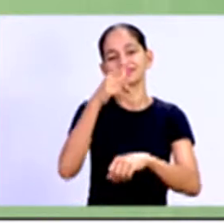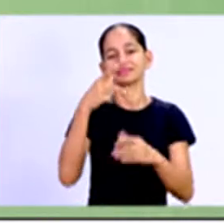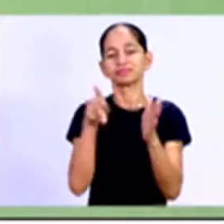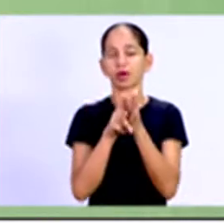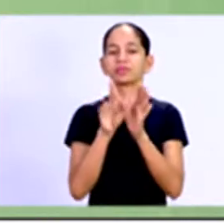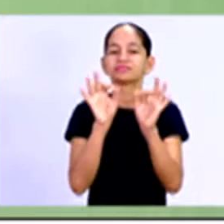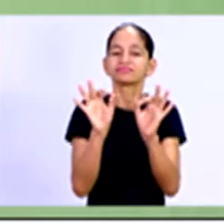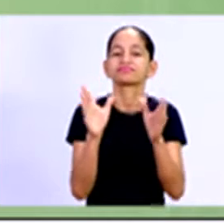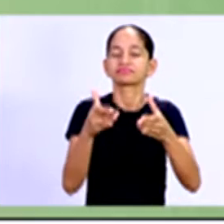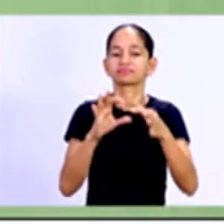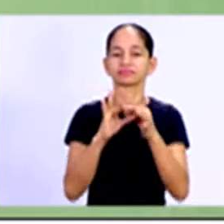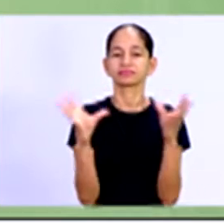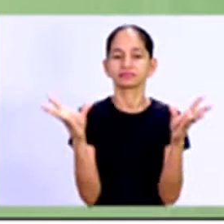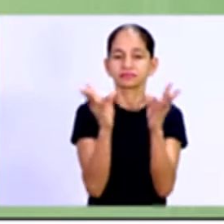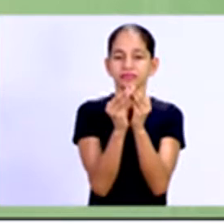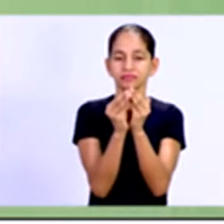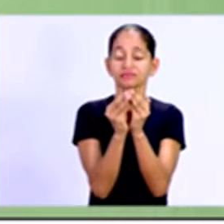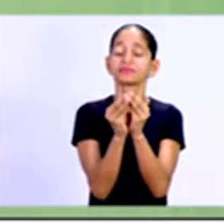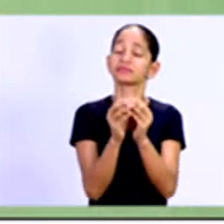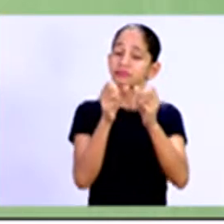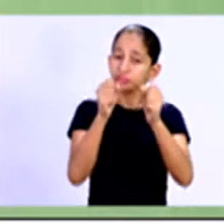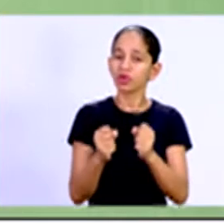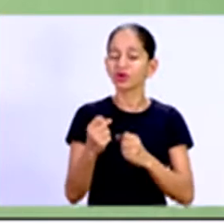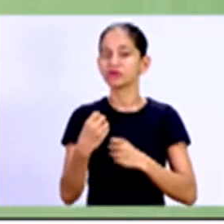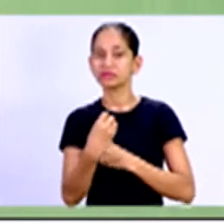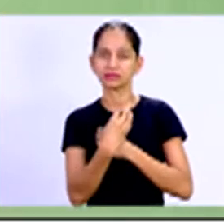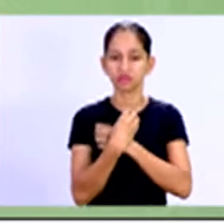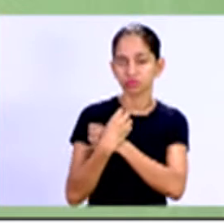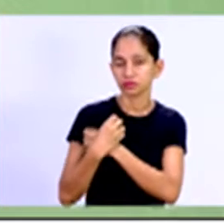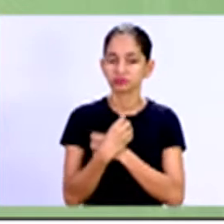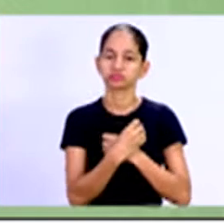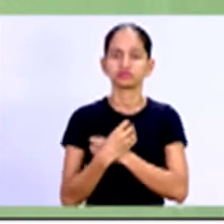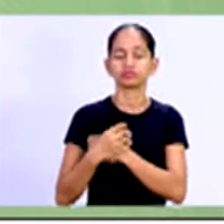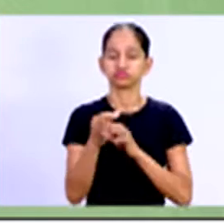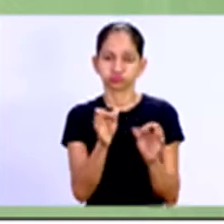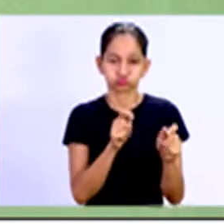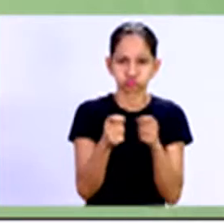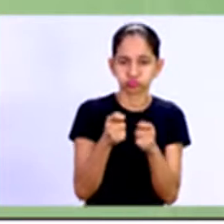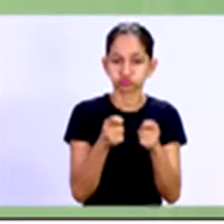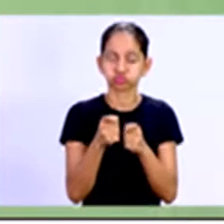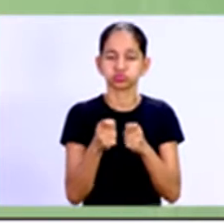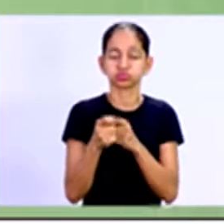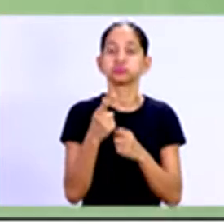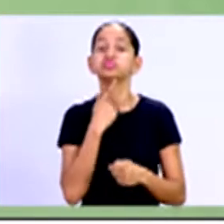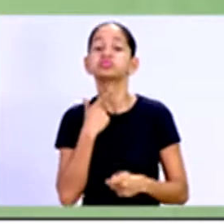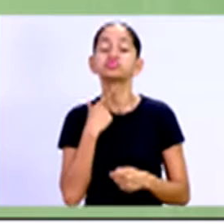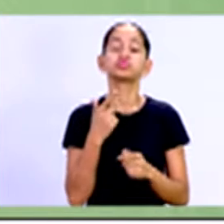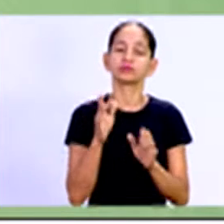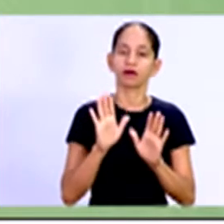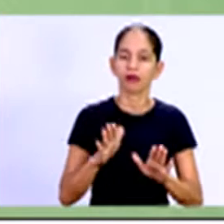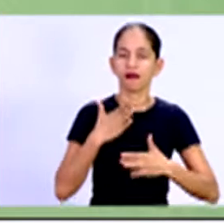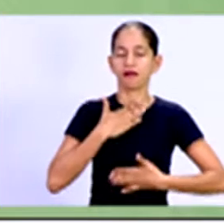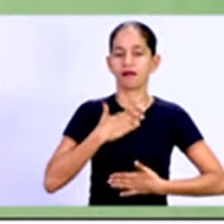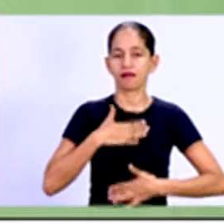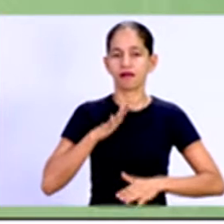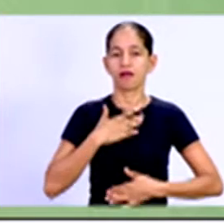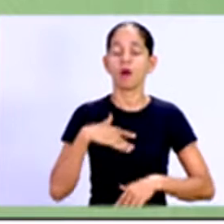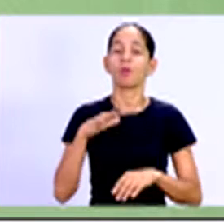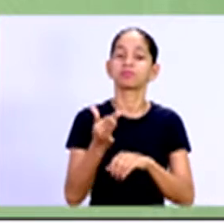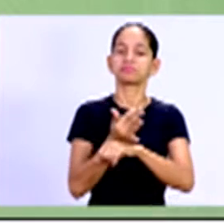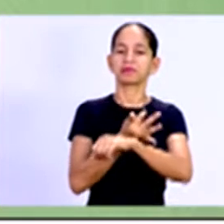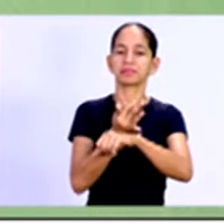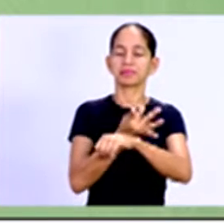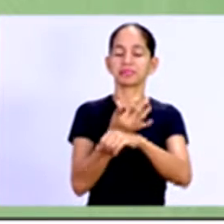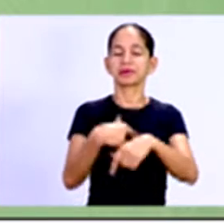nós podemos nos orientar, né, controlar os nossos desejos, nós temos que ser capazes também